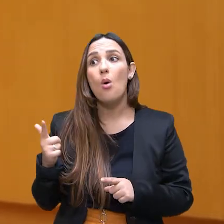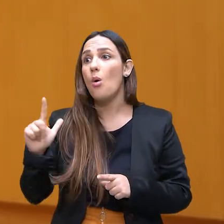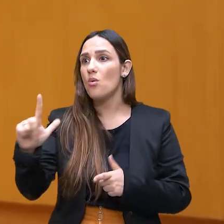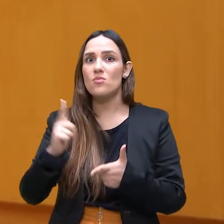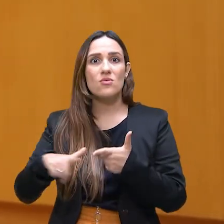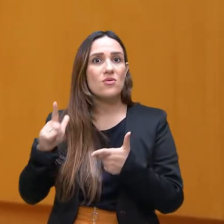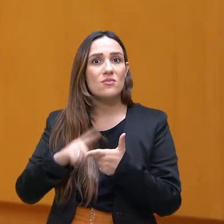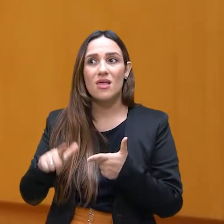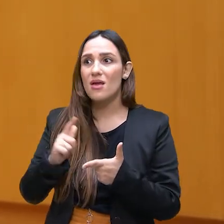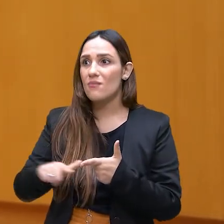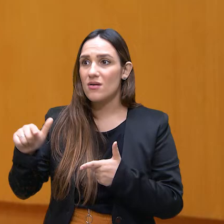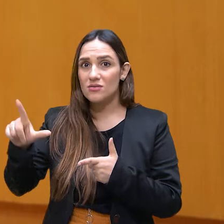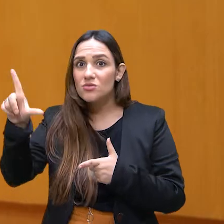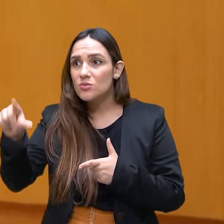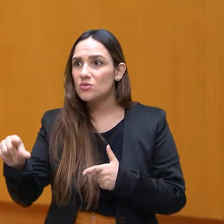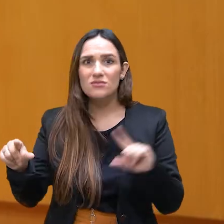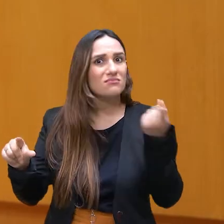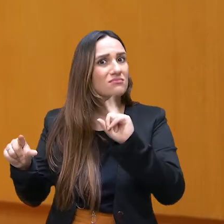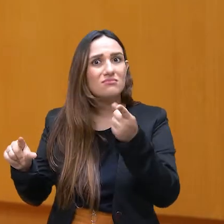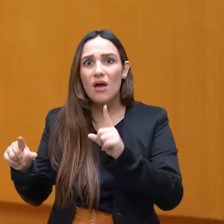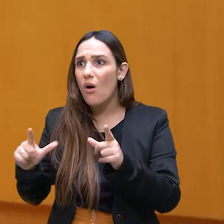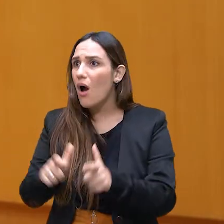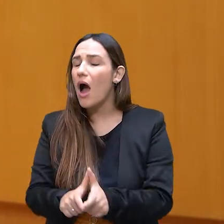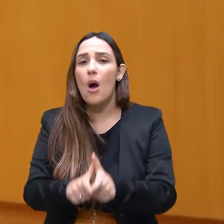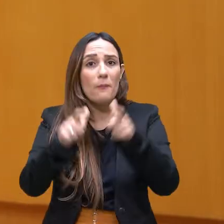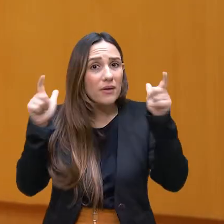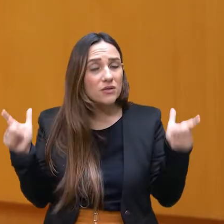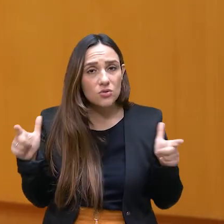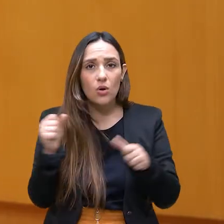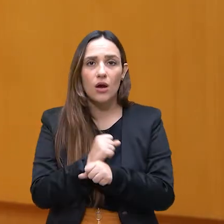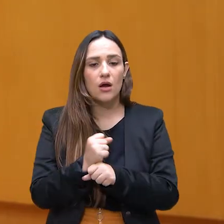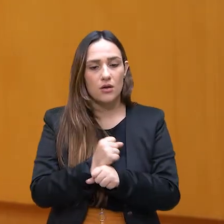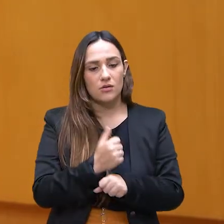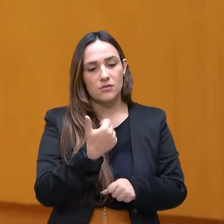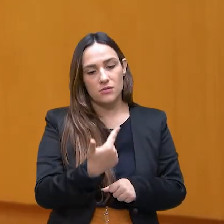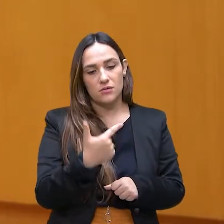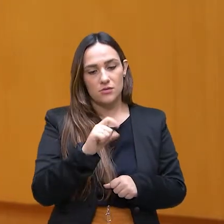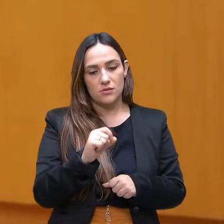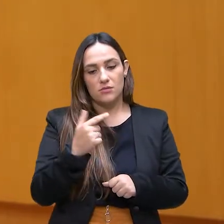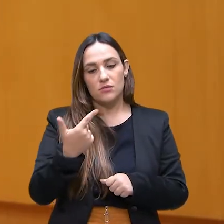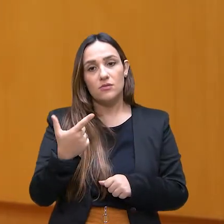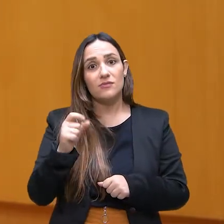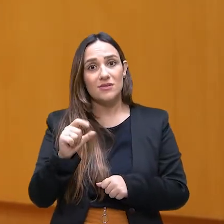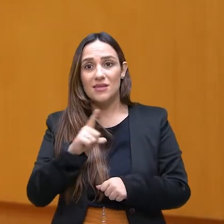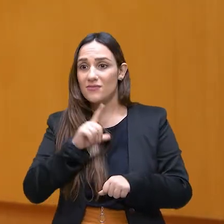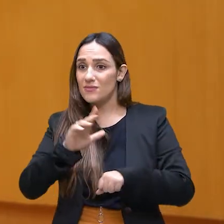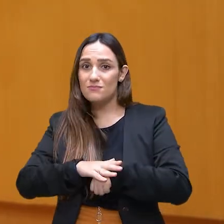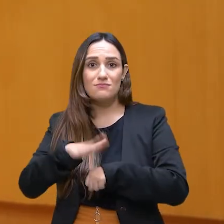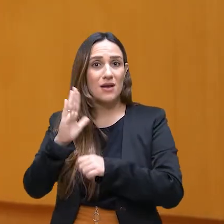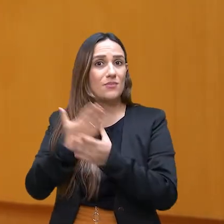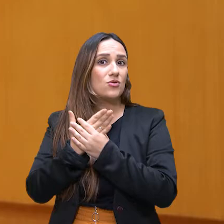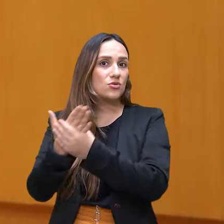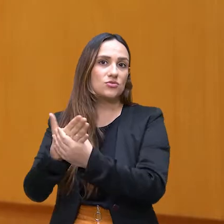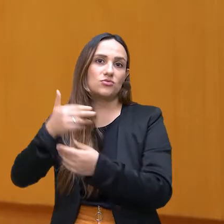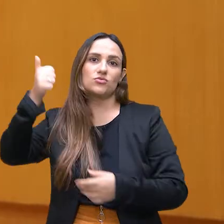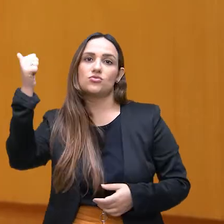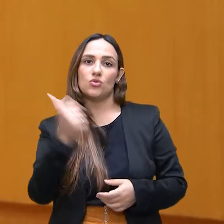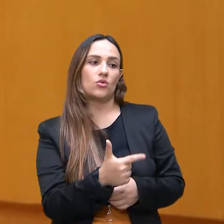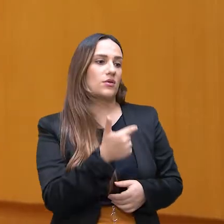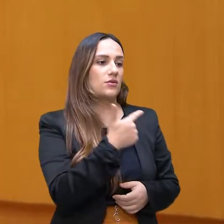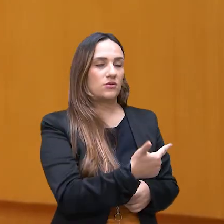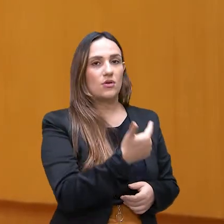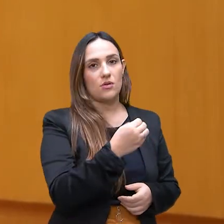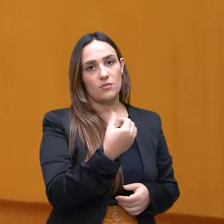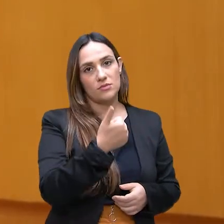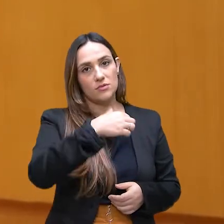de saúde, mas isso não aconteceu. Em 2020 nós tivemos mais ações do que em 2019.